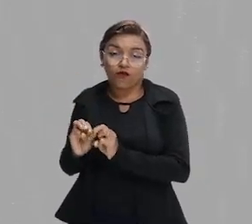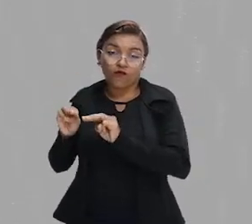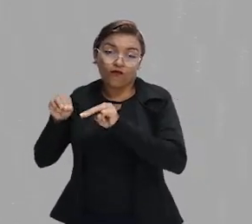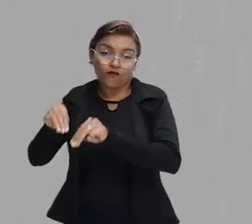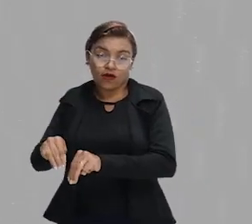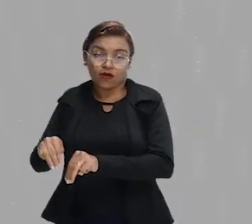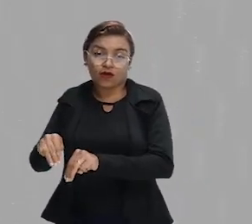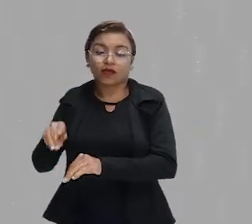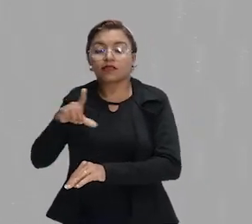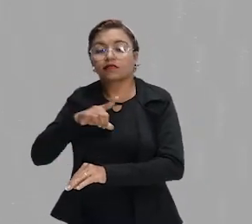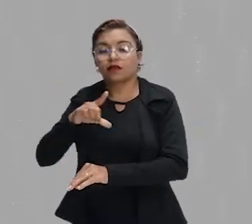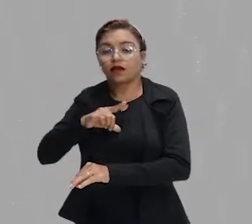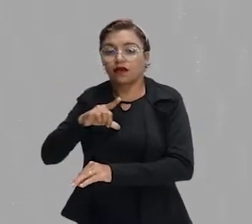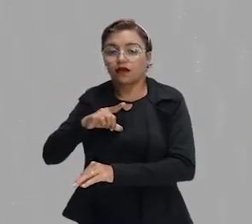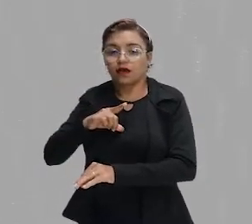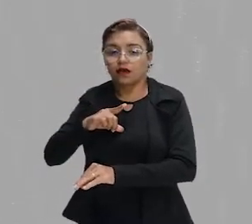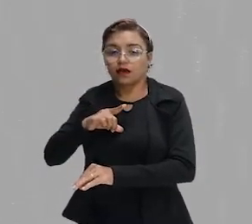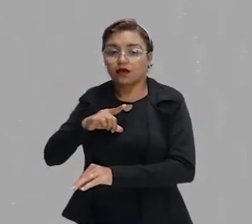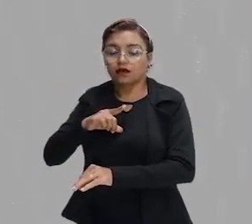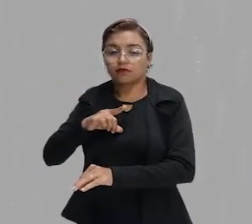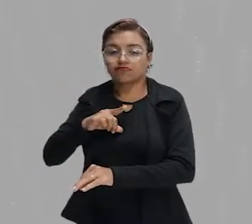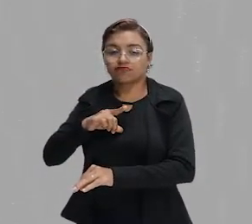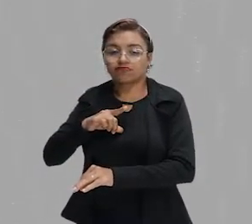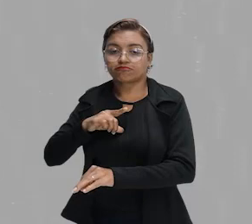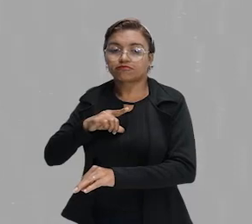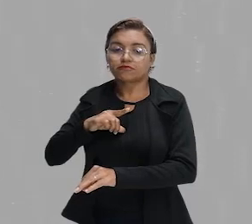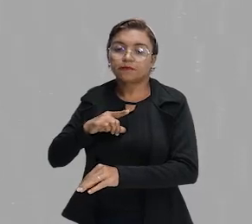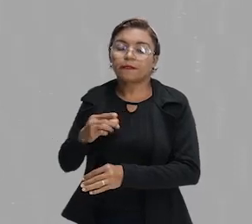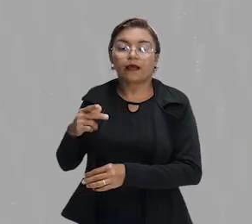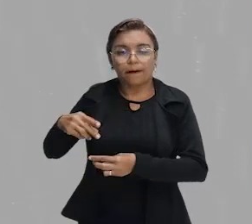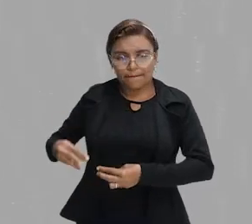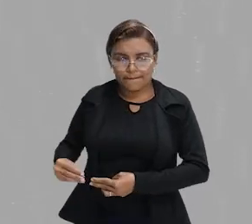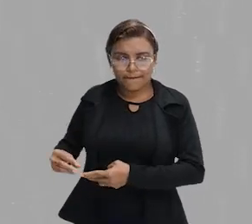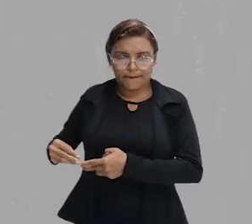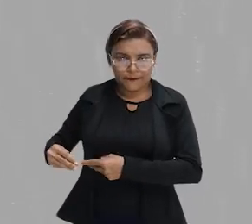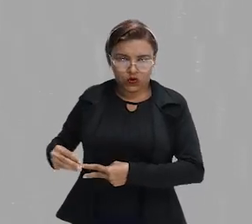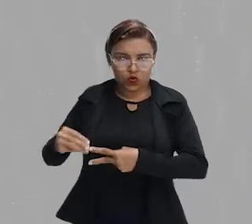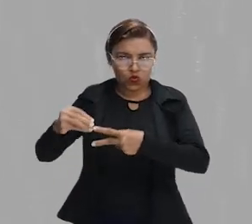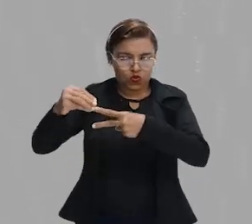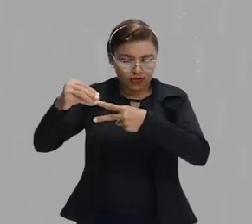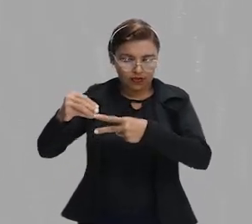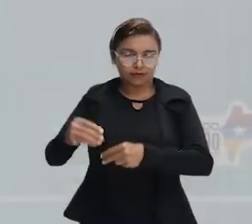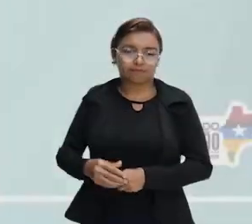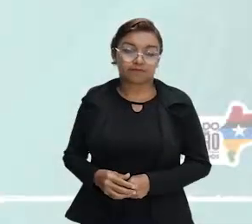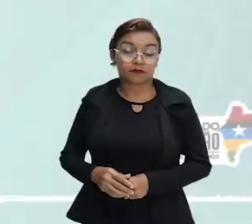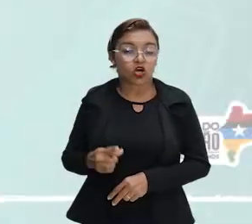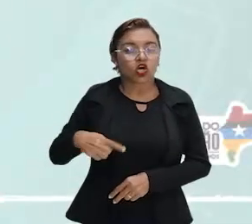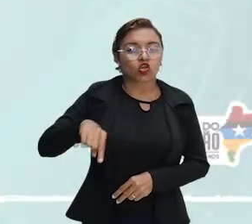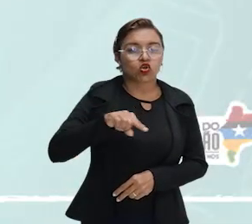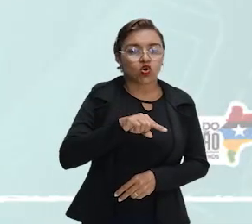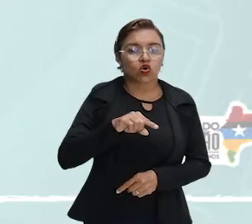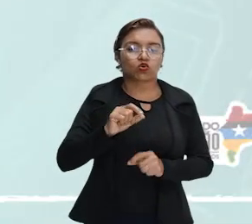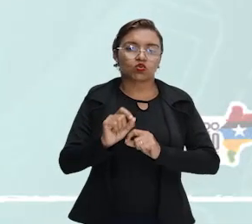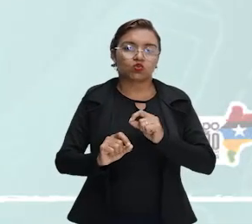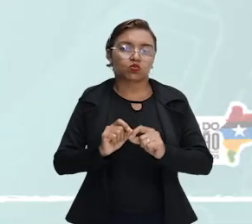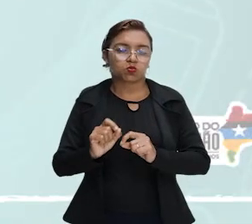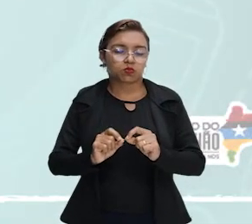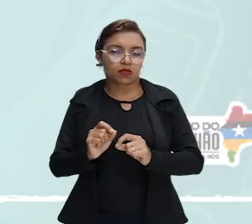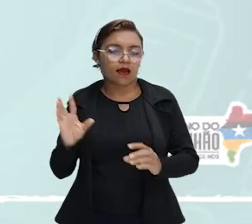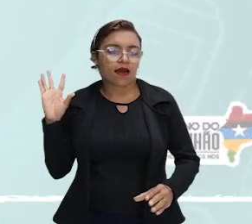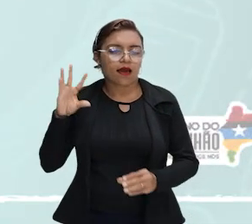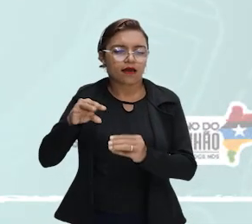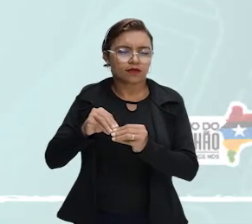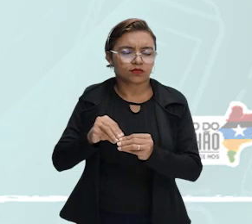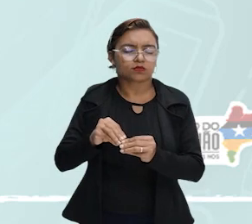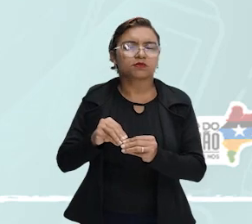a finalização da tradução ou síntese proteica. E aí, como nós, resumindo tudo isso que eu acabei de falar para